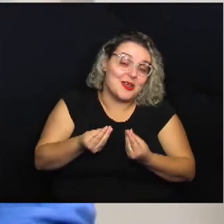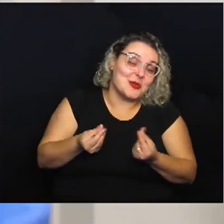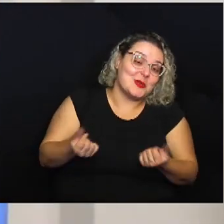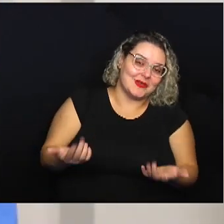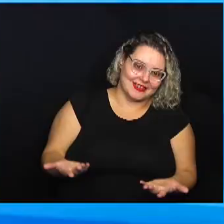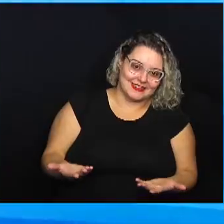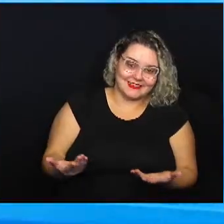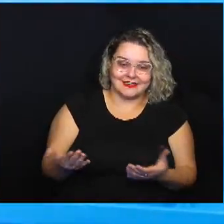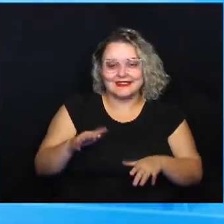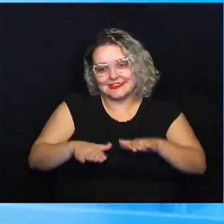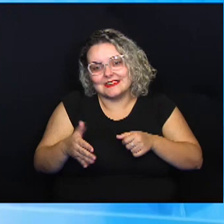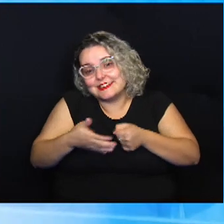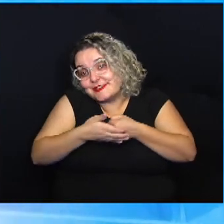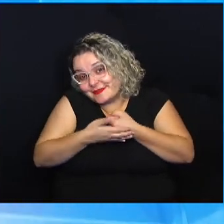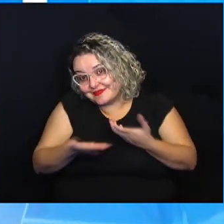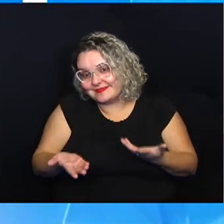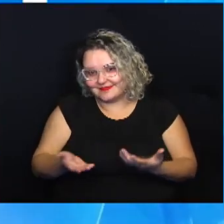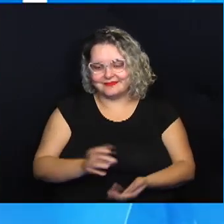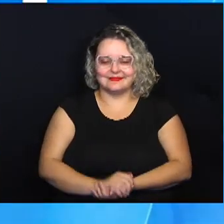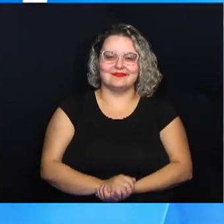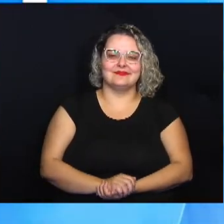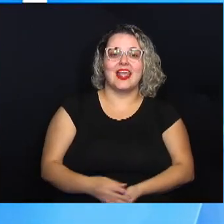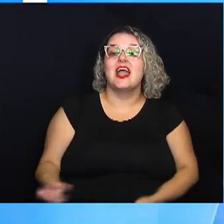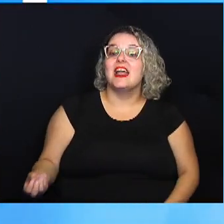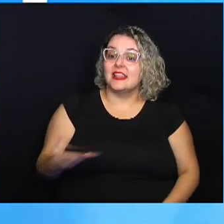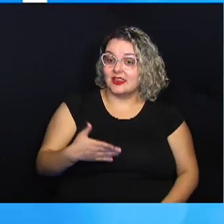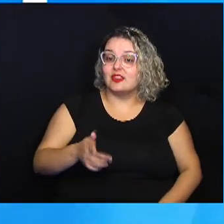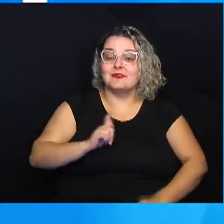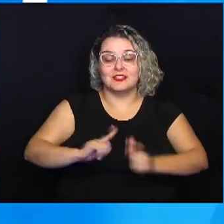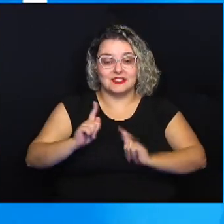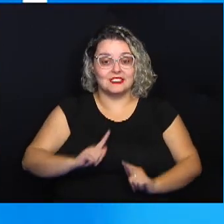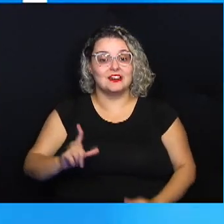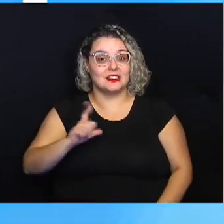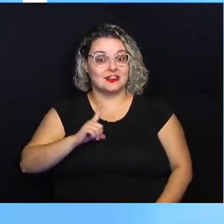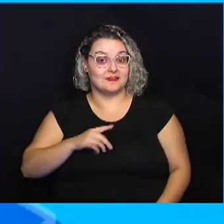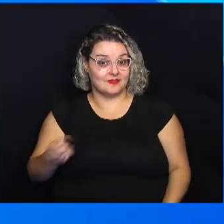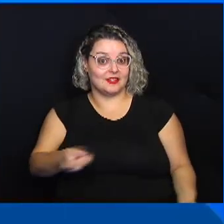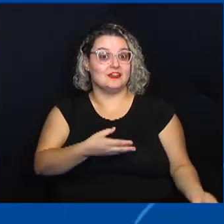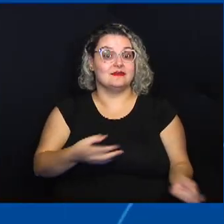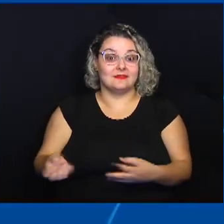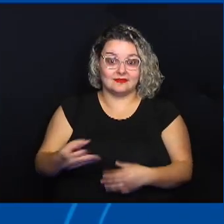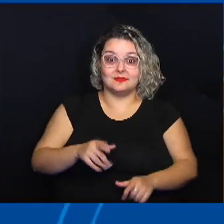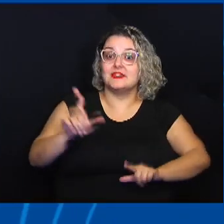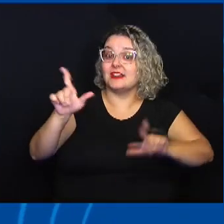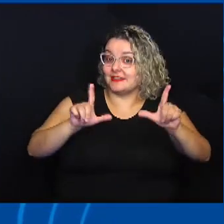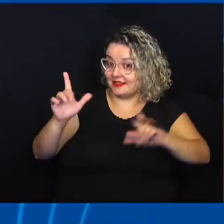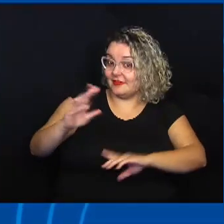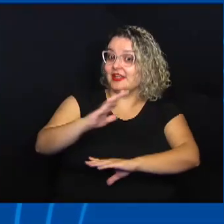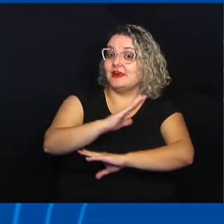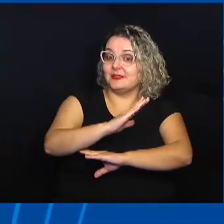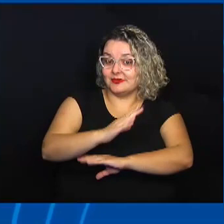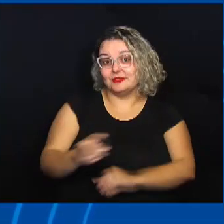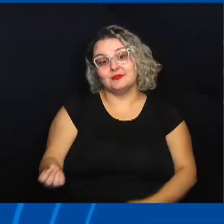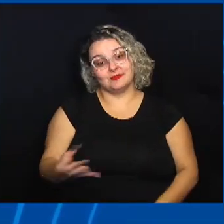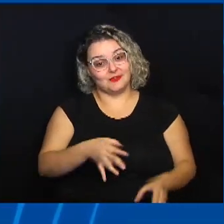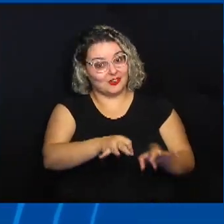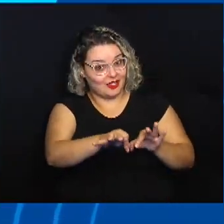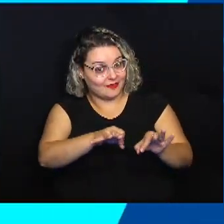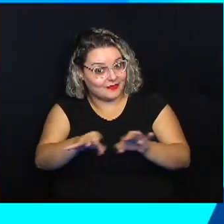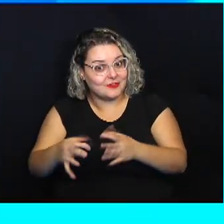vezes, escondidas, né? Na nova gestão da mesa diretora, teve inovação também na TV Câmara, com novos